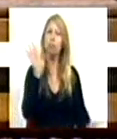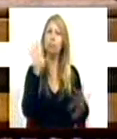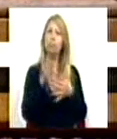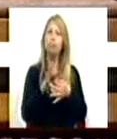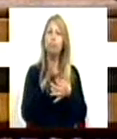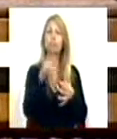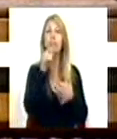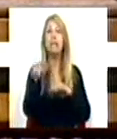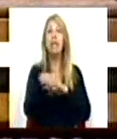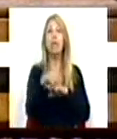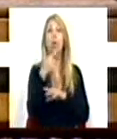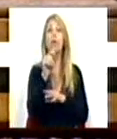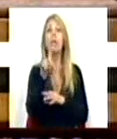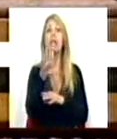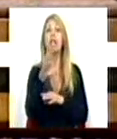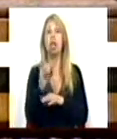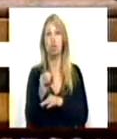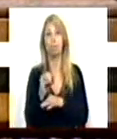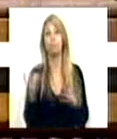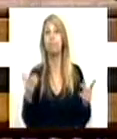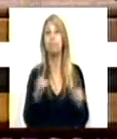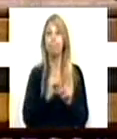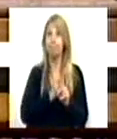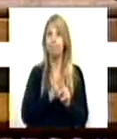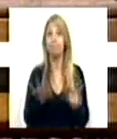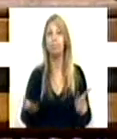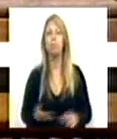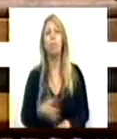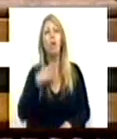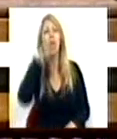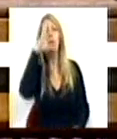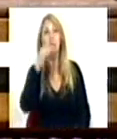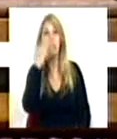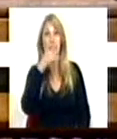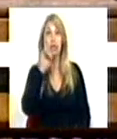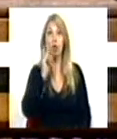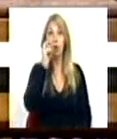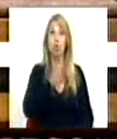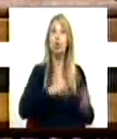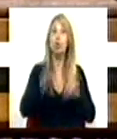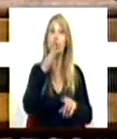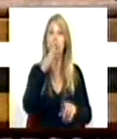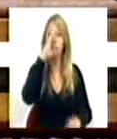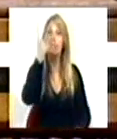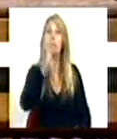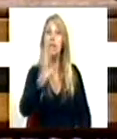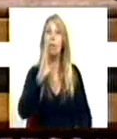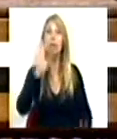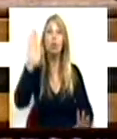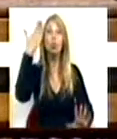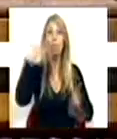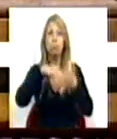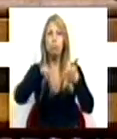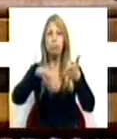o Rio Tejo, em particular. Não sei se as senhoras e os senhores deputados sabem, mas a primeira petição ambiental que